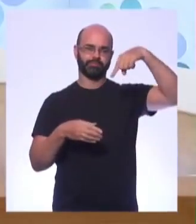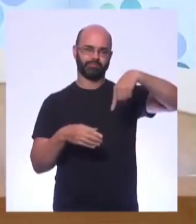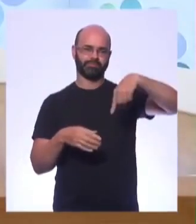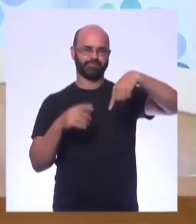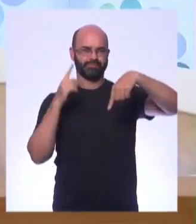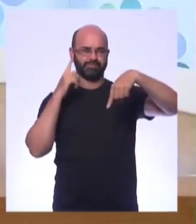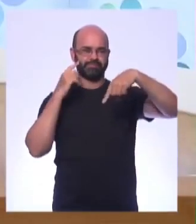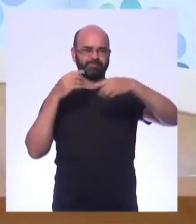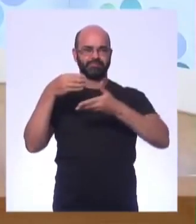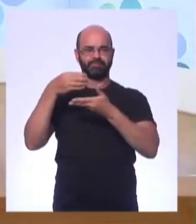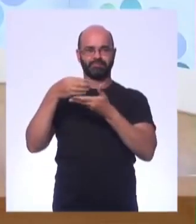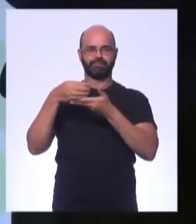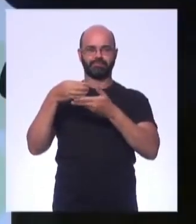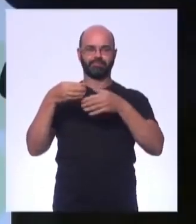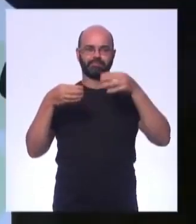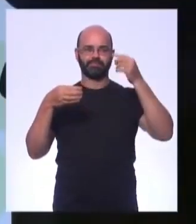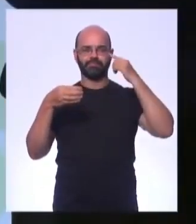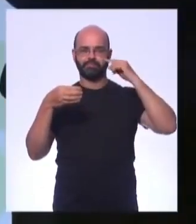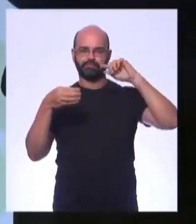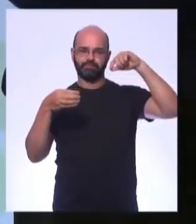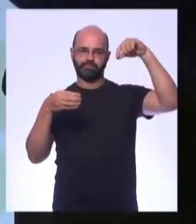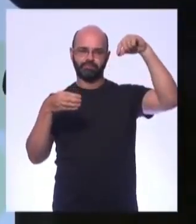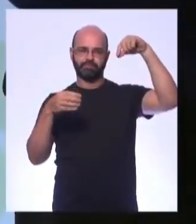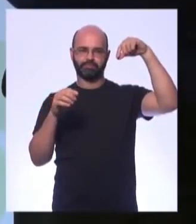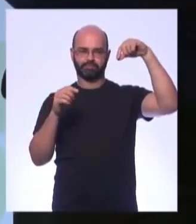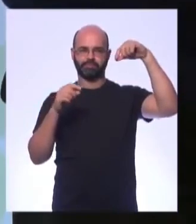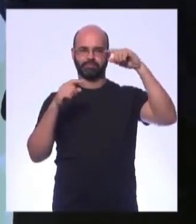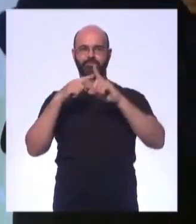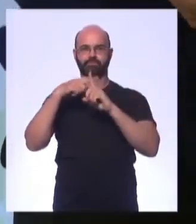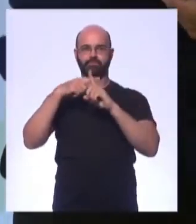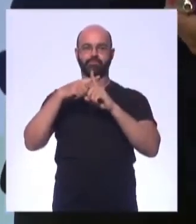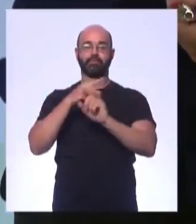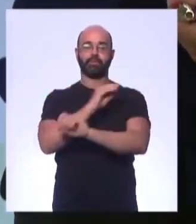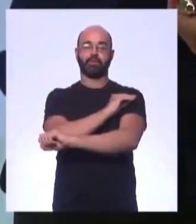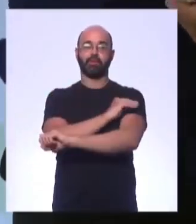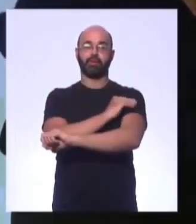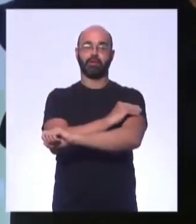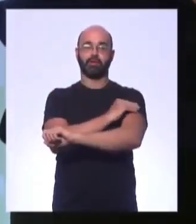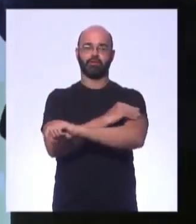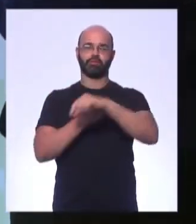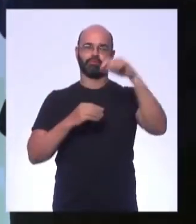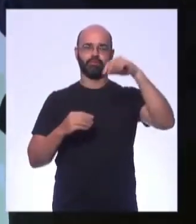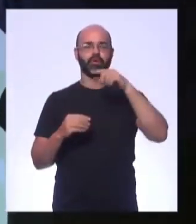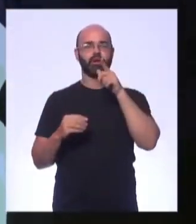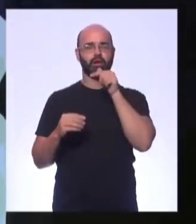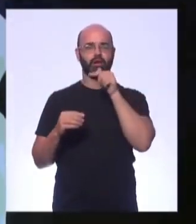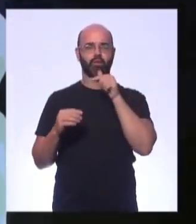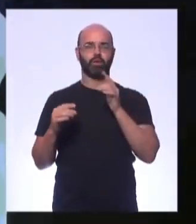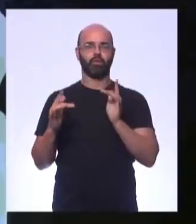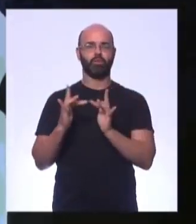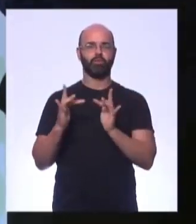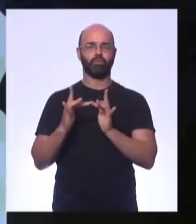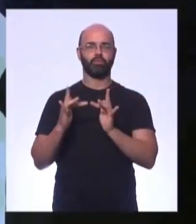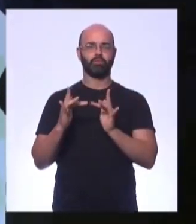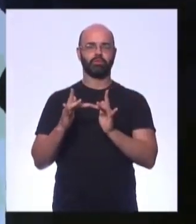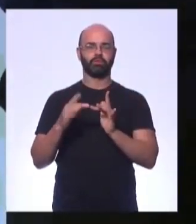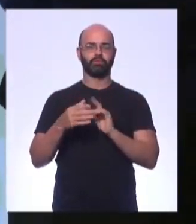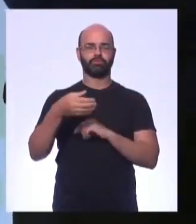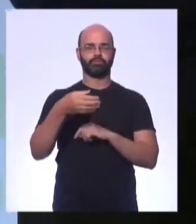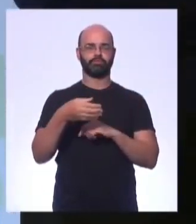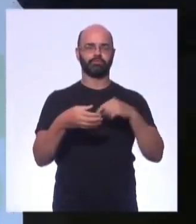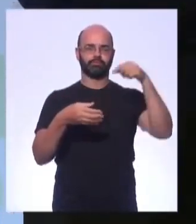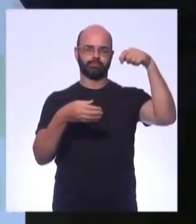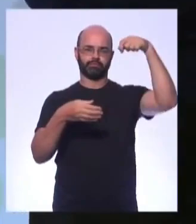parte de baixo do termômetro, né? Esse é um termômetro de álcool. E aí ele está em contato ali com a água, né? A gente precisa sempre deixar o termômetro